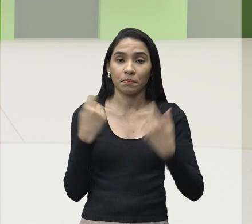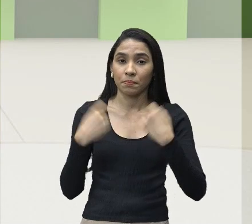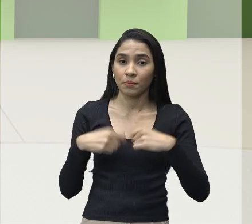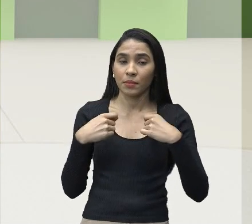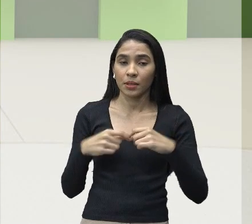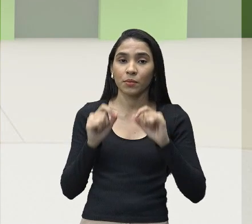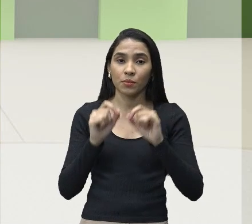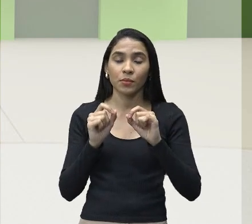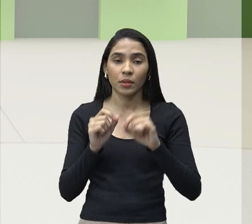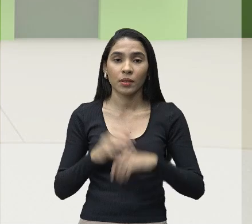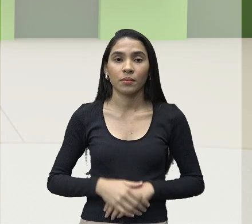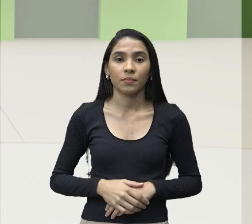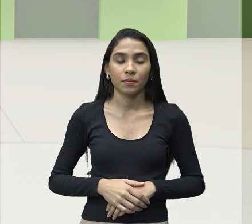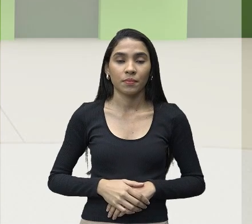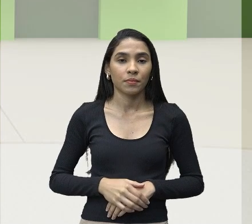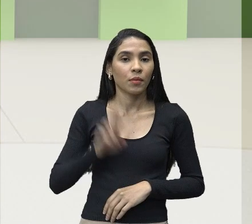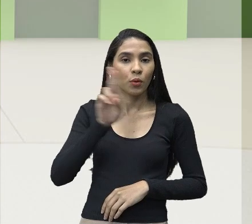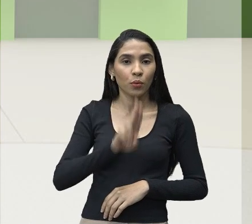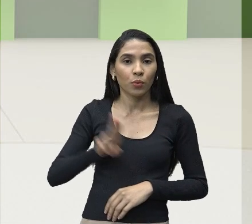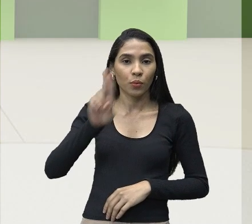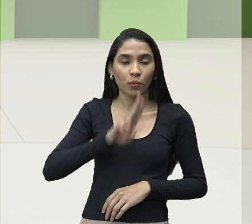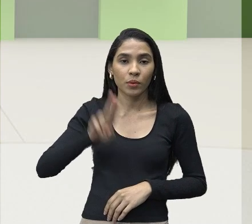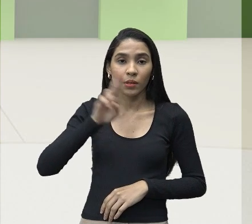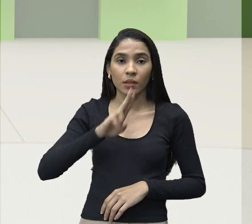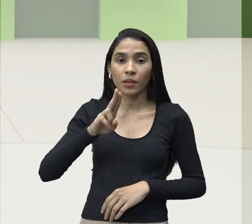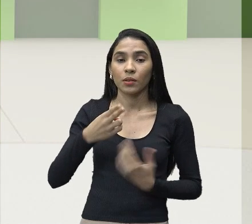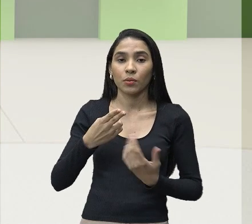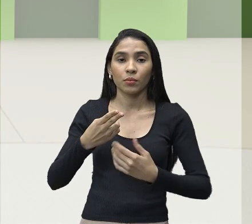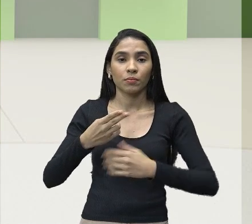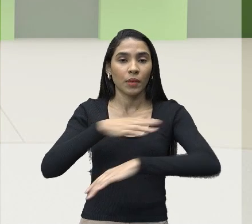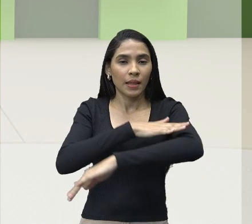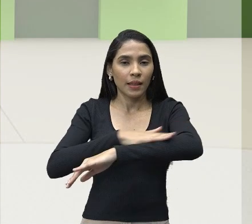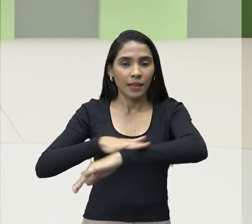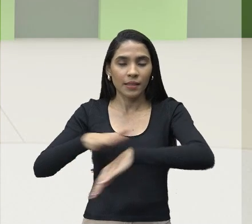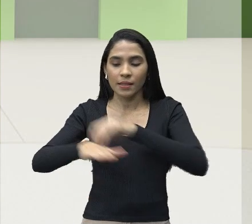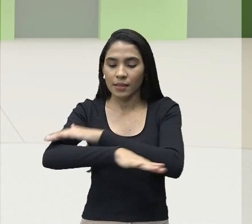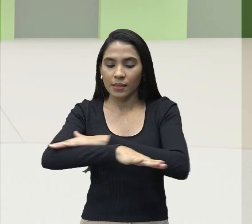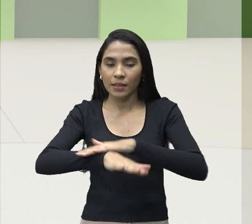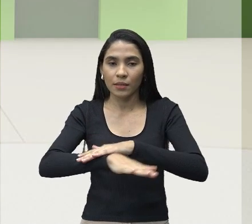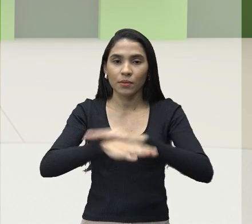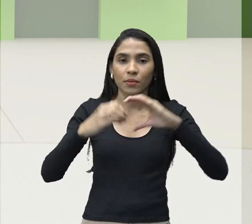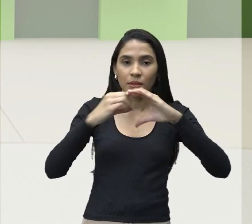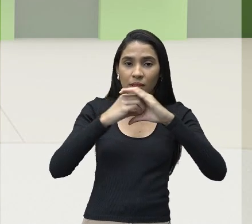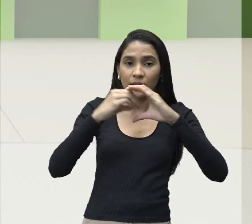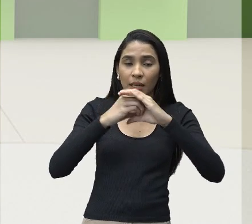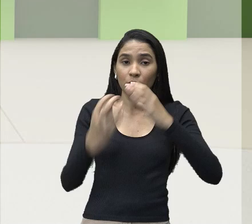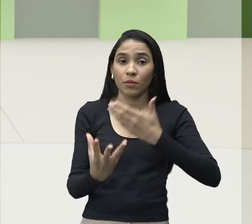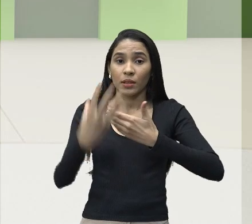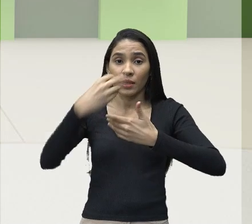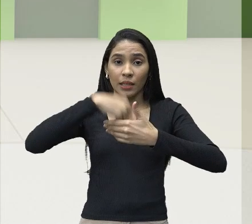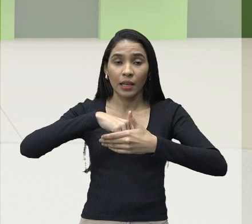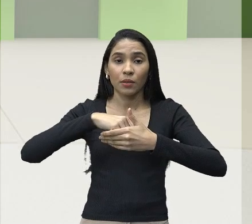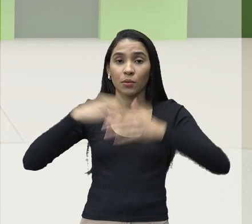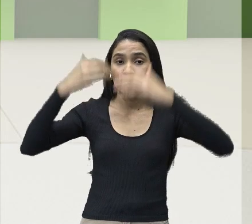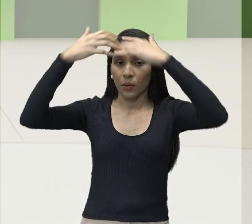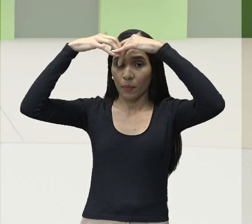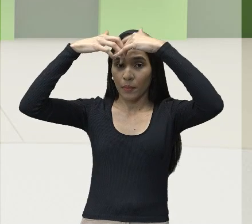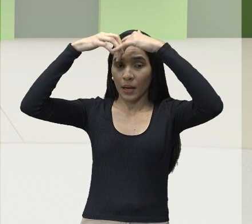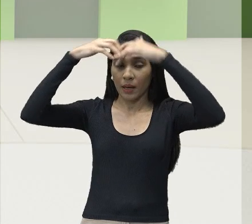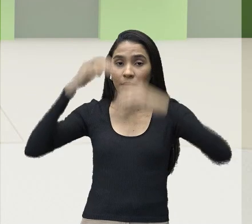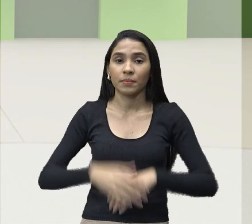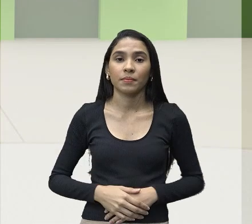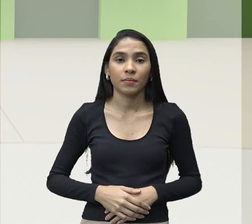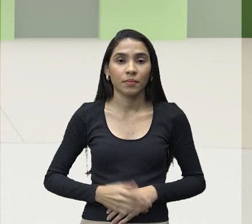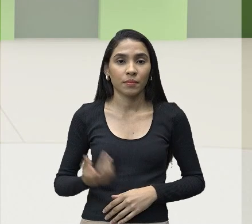está ali utilizando o nosso tecido, as nossas células que fazem parte do sistema nervoso. A gente tem uma